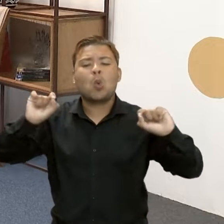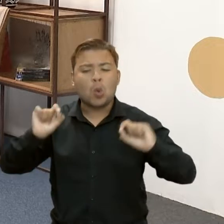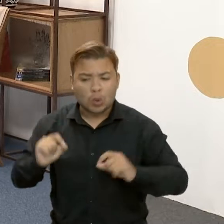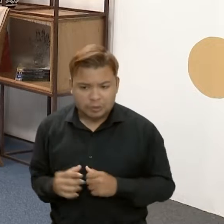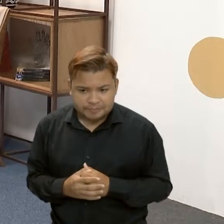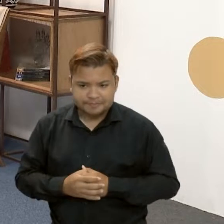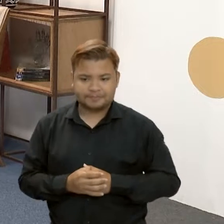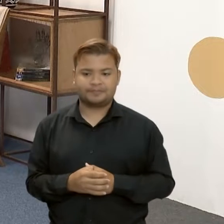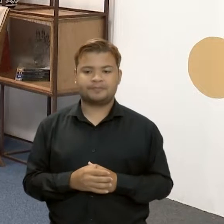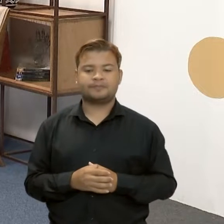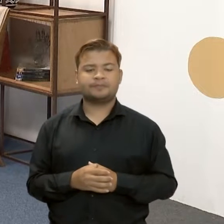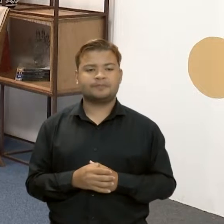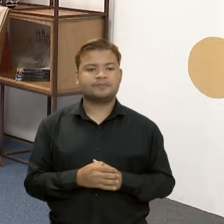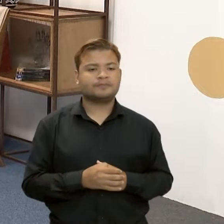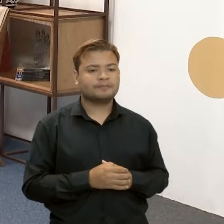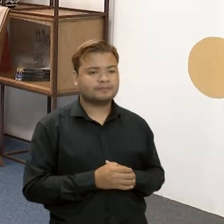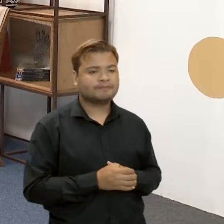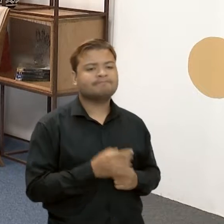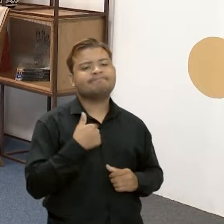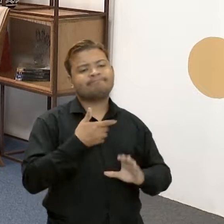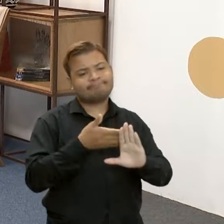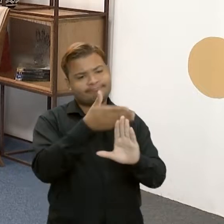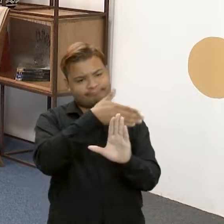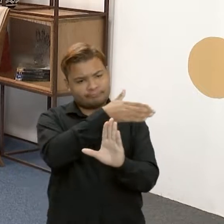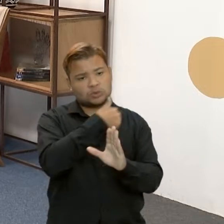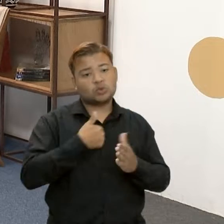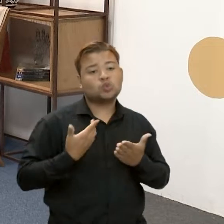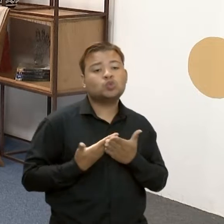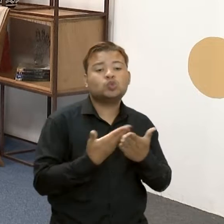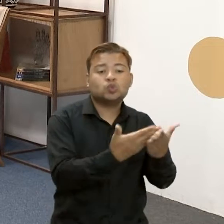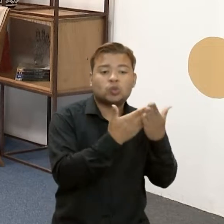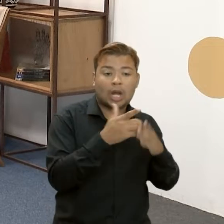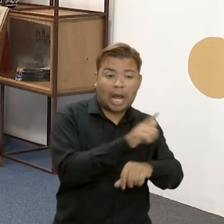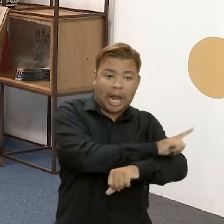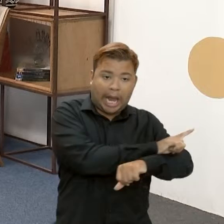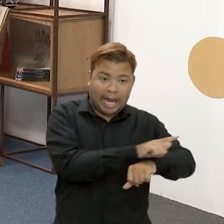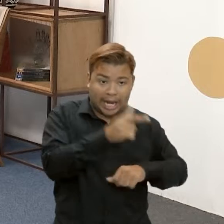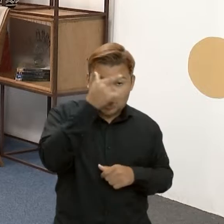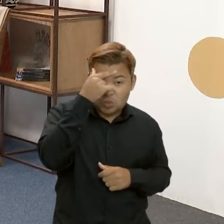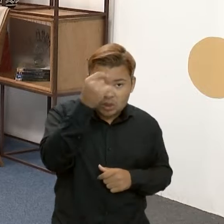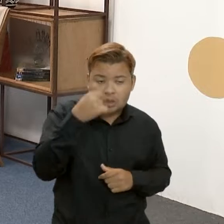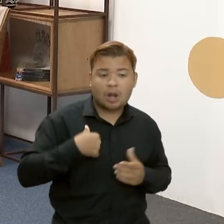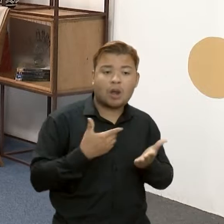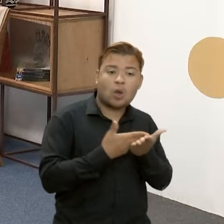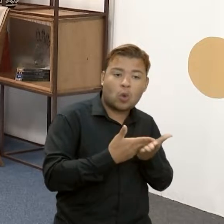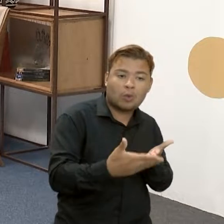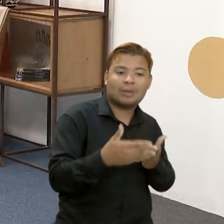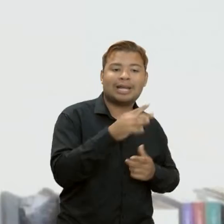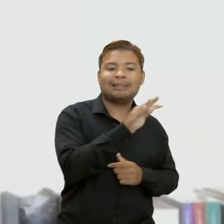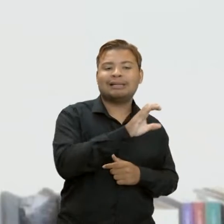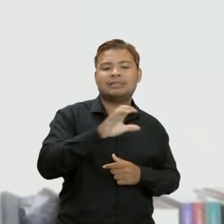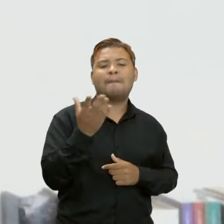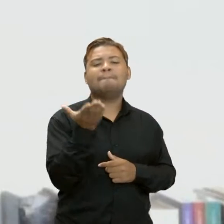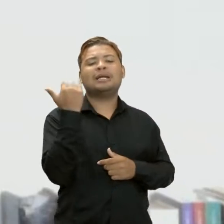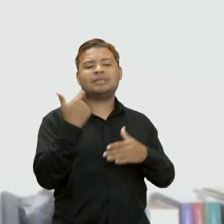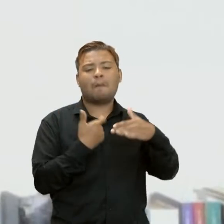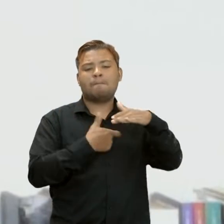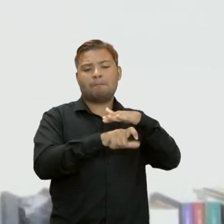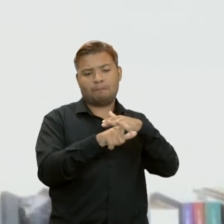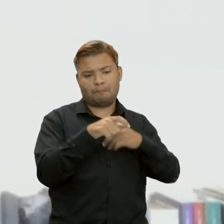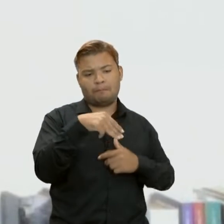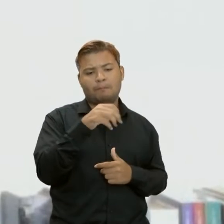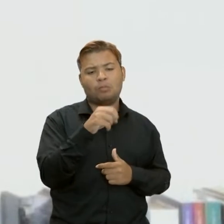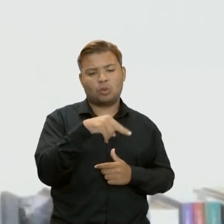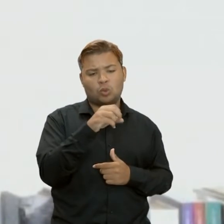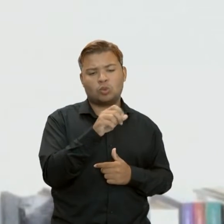Quando eu comecei, logo na graduação, fazer o meu TCC, né, monografia na época,